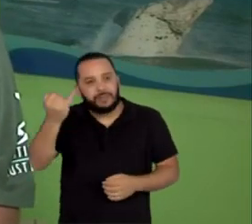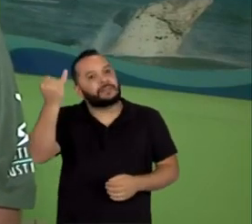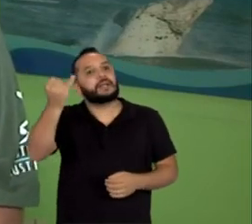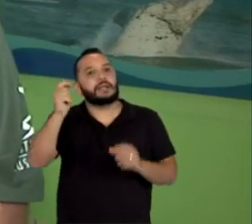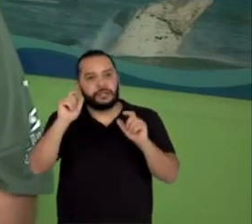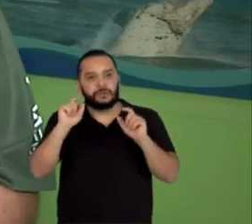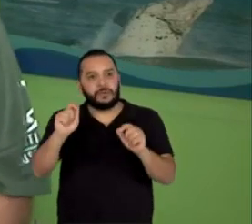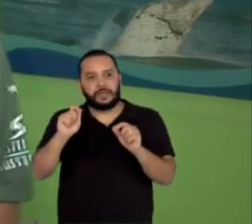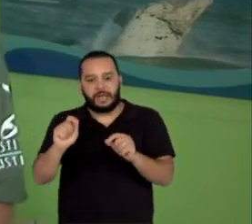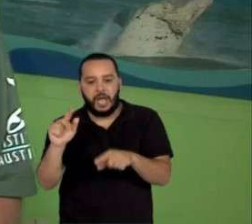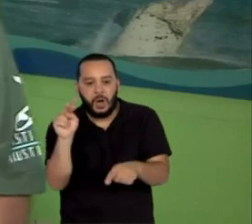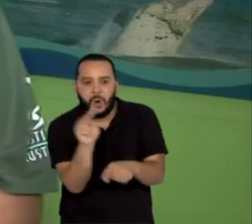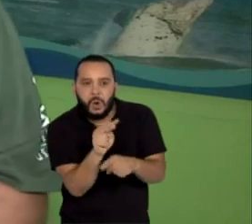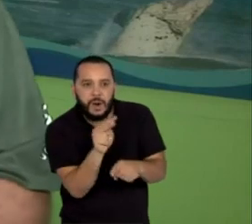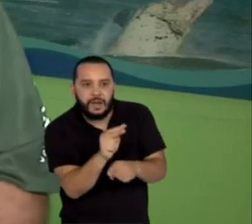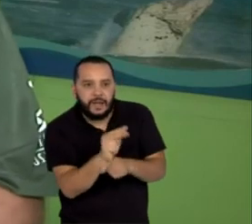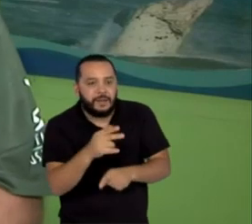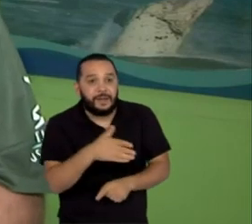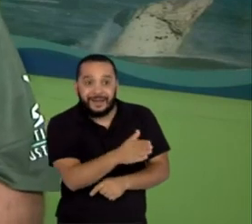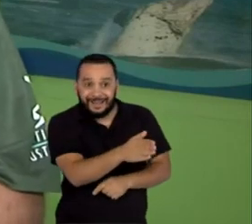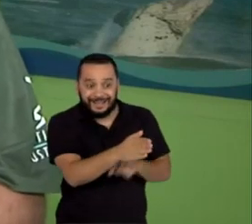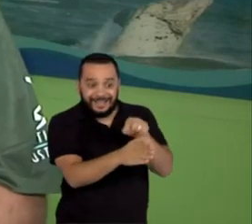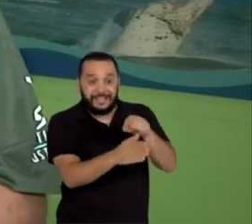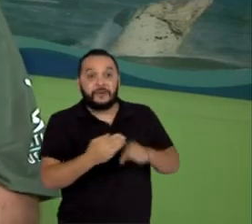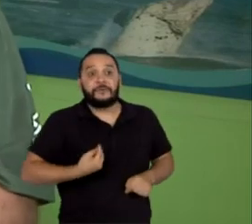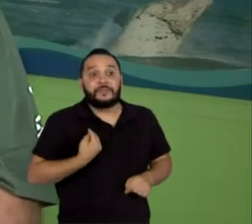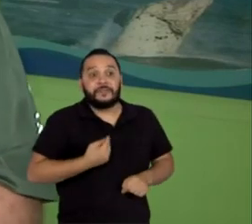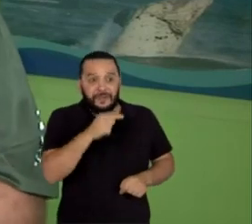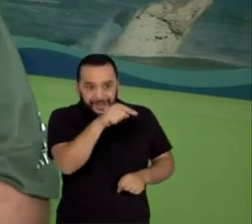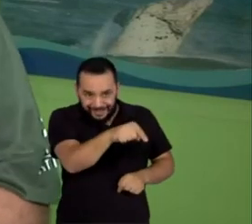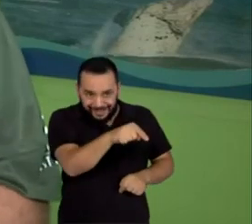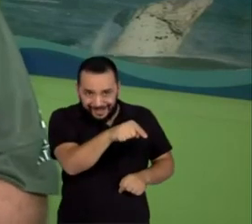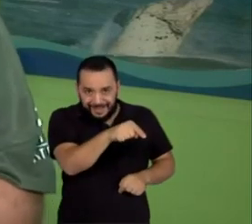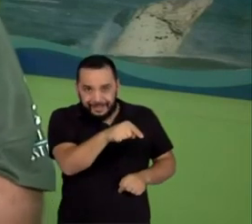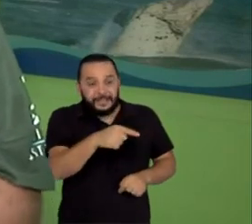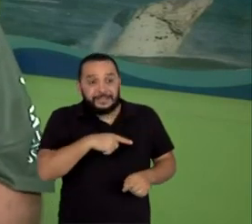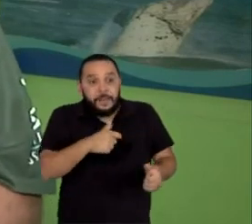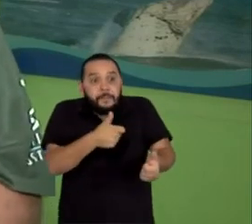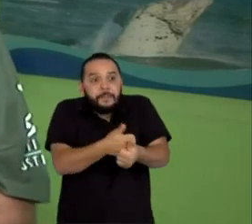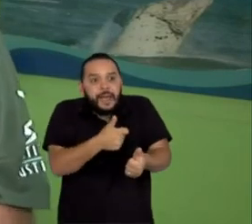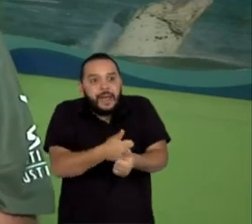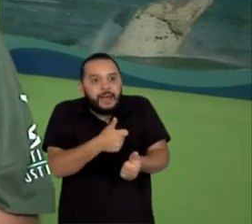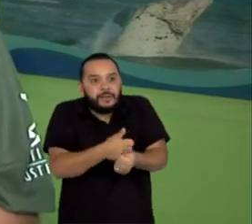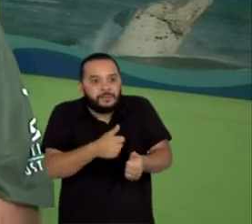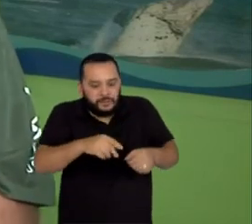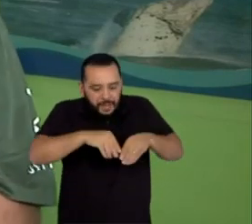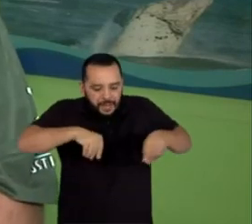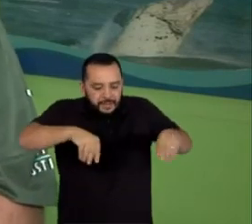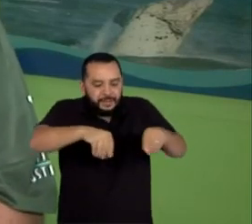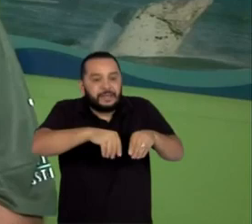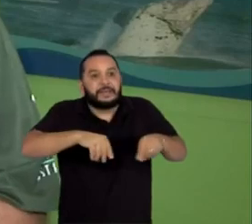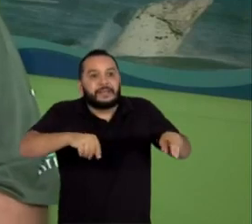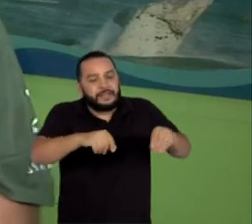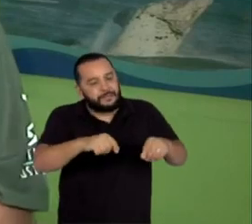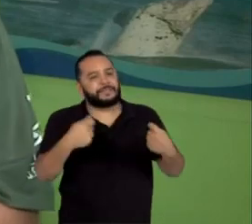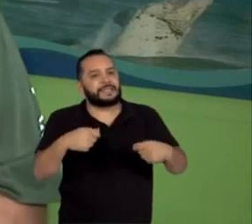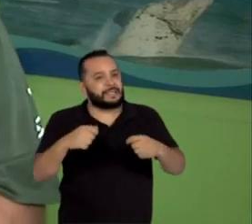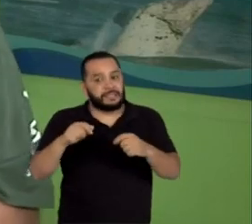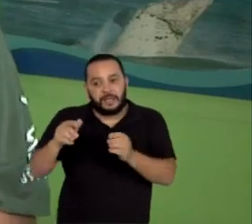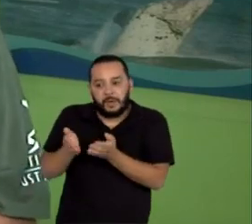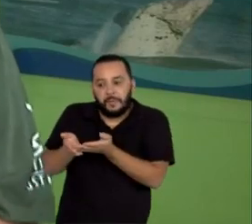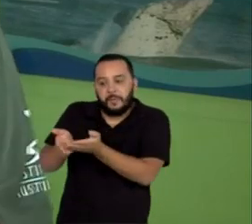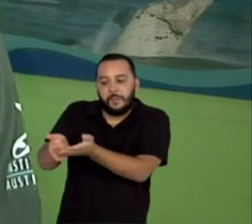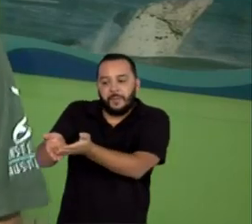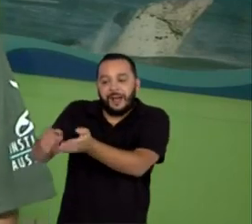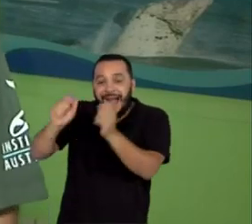gente saber que o fato da baleia estar lá e ela estar mais próxima da costa requer uma maior atenção